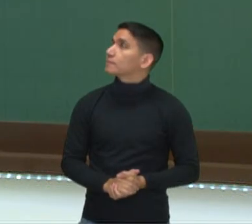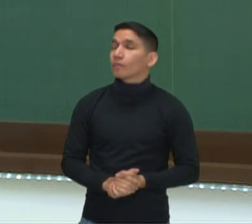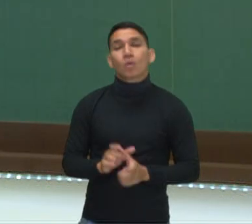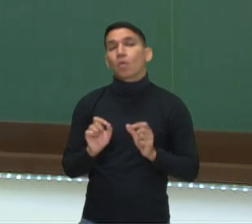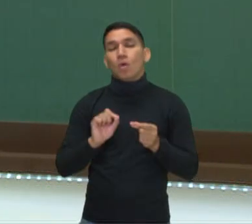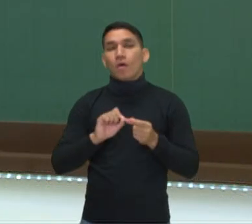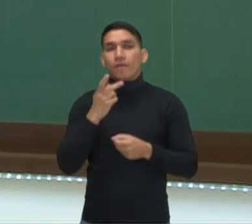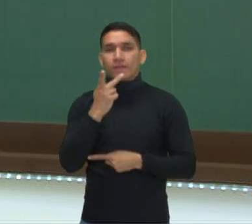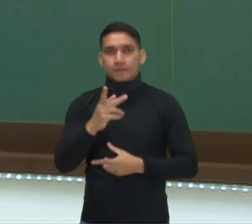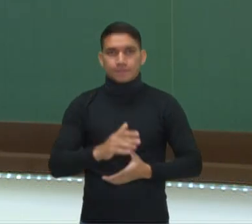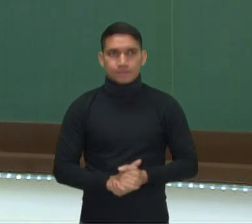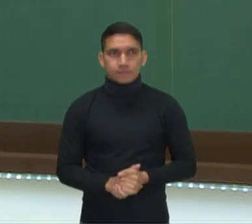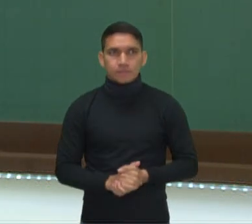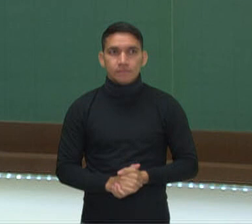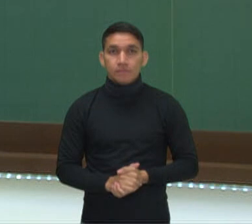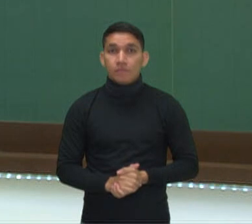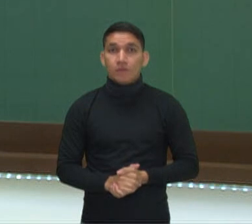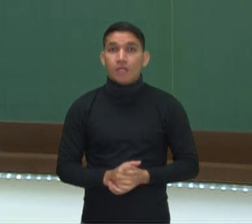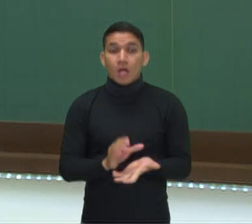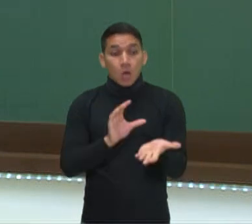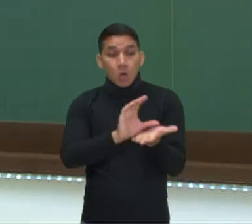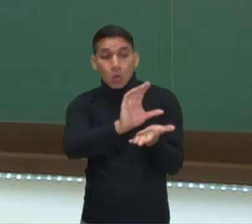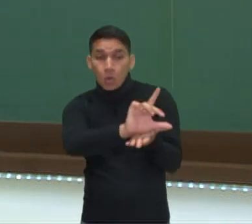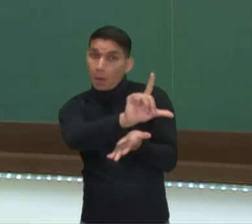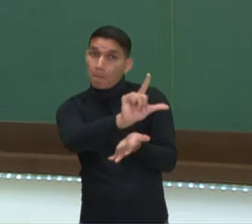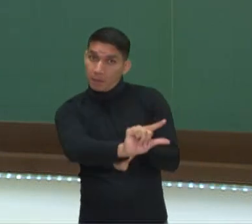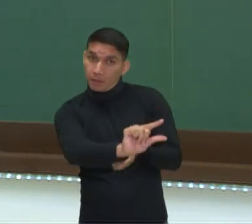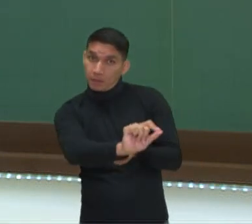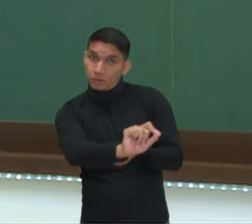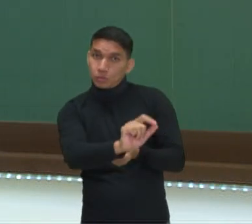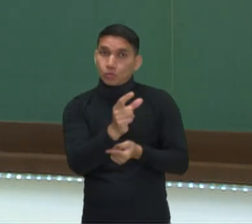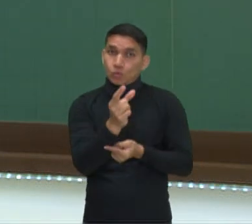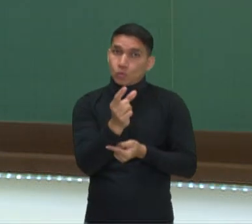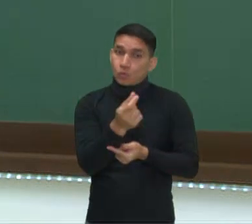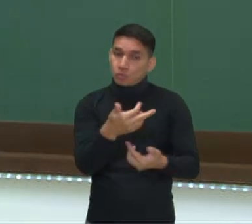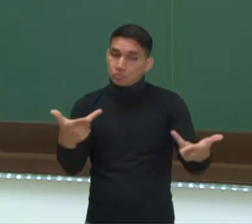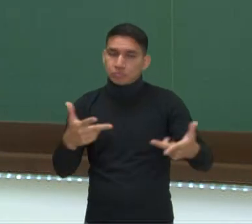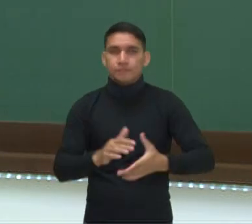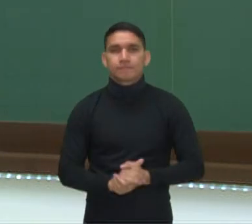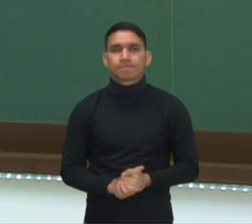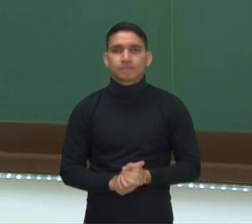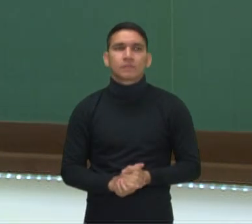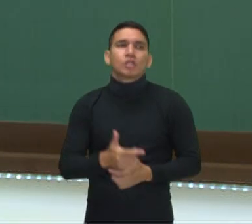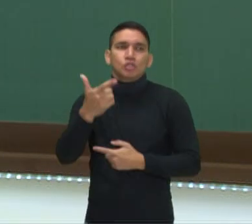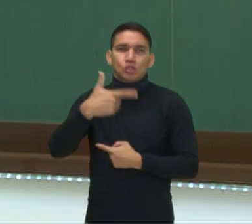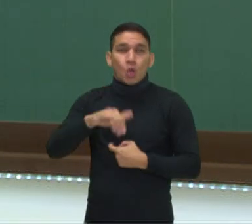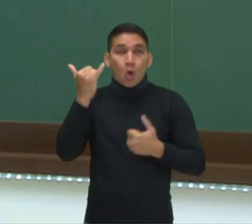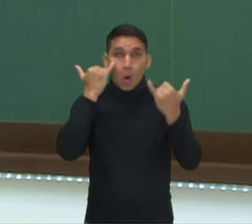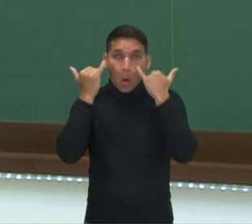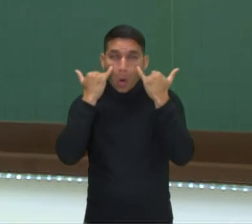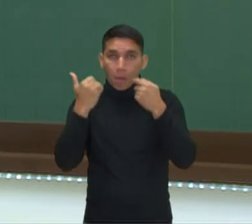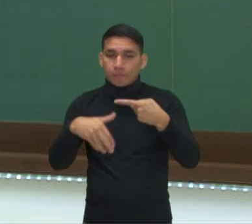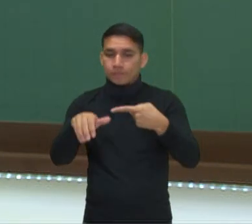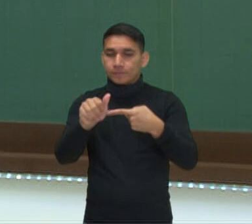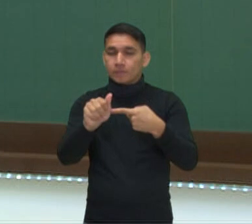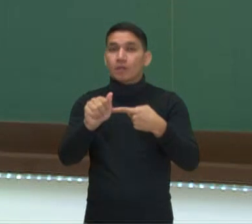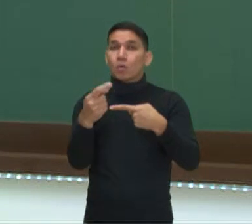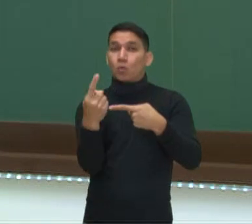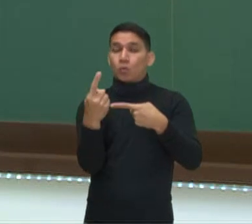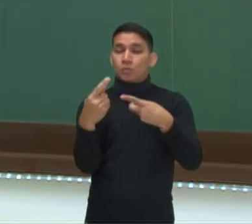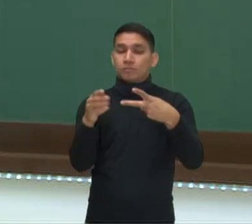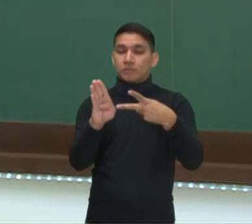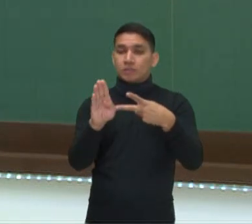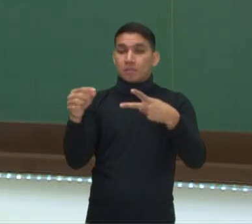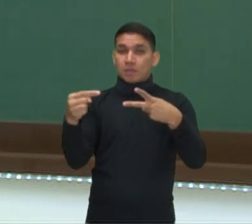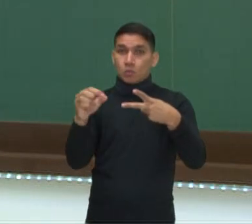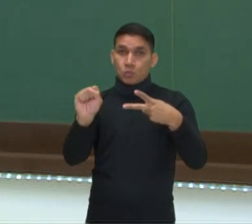assim, o valor mínimo do custo. Novamente as informações, meu A é 1, meu B é